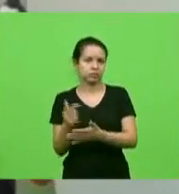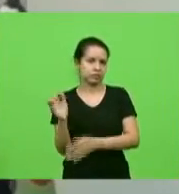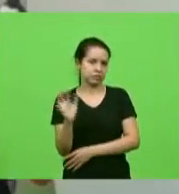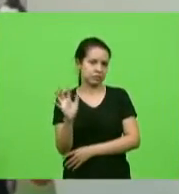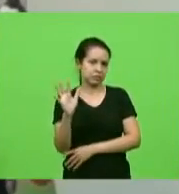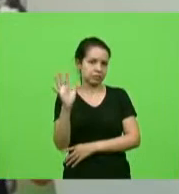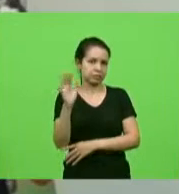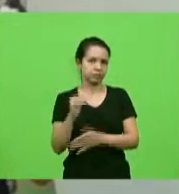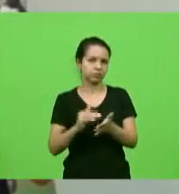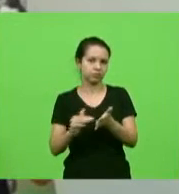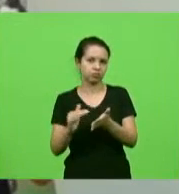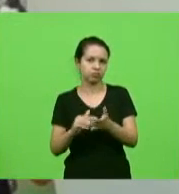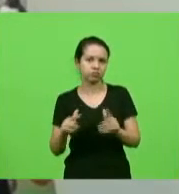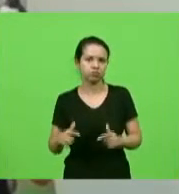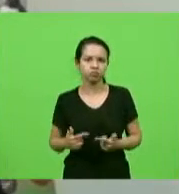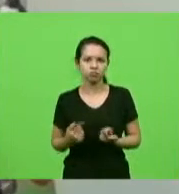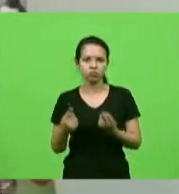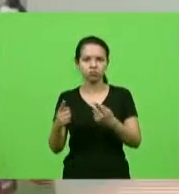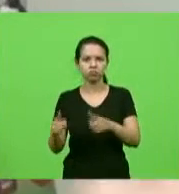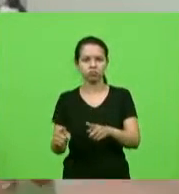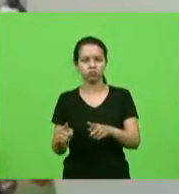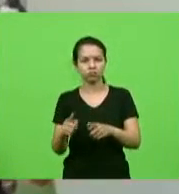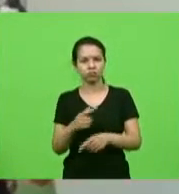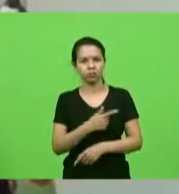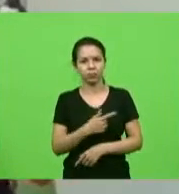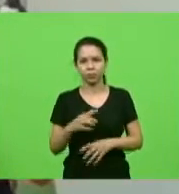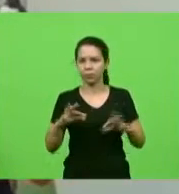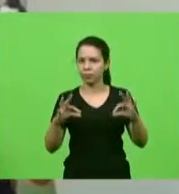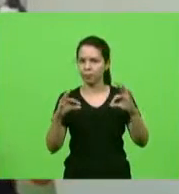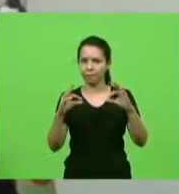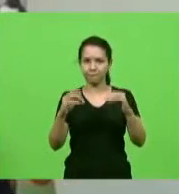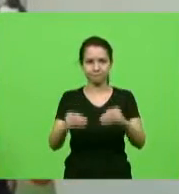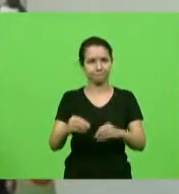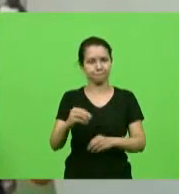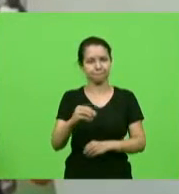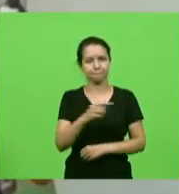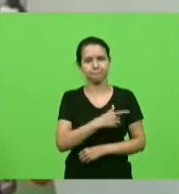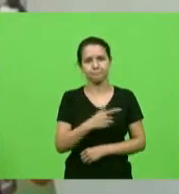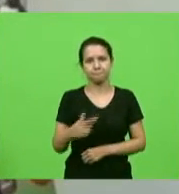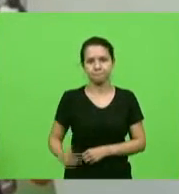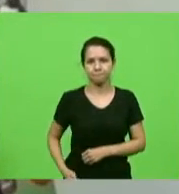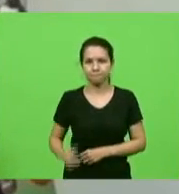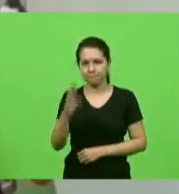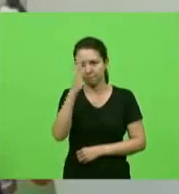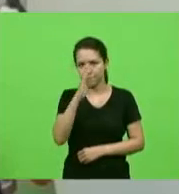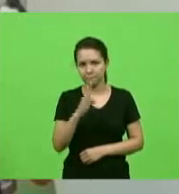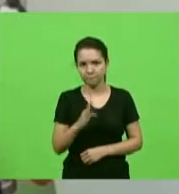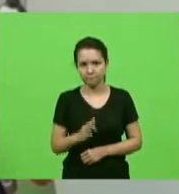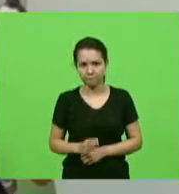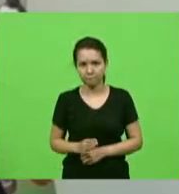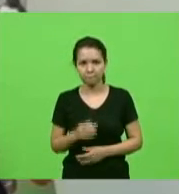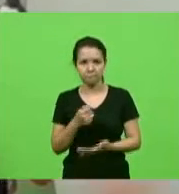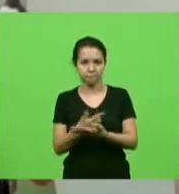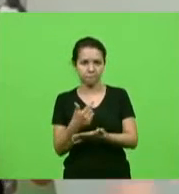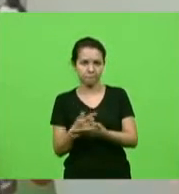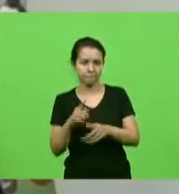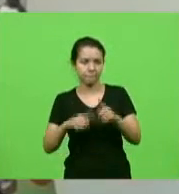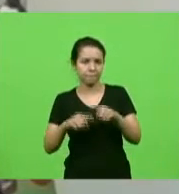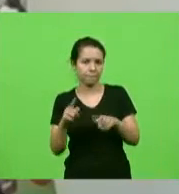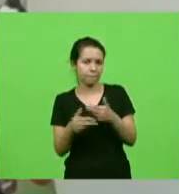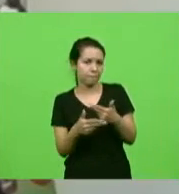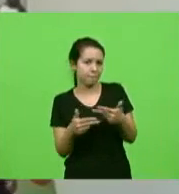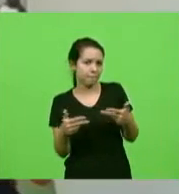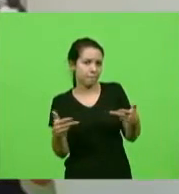nas secretarias para enfrentamento da Covid. Todos os governadores brasileiros fizeram isso naquele período, para a compra de equipamentos